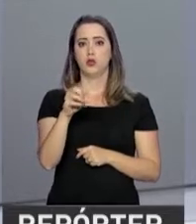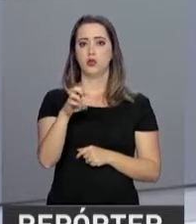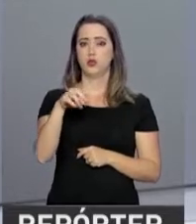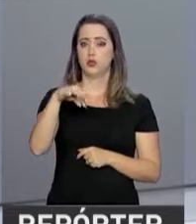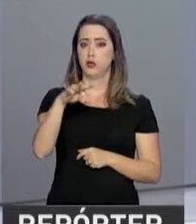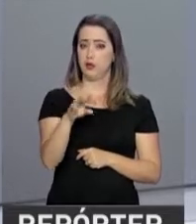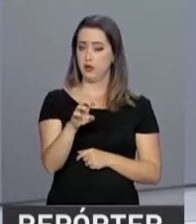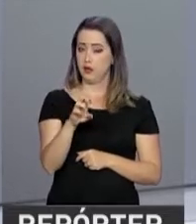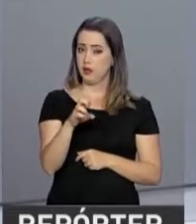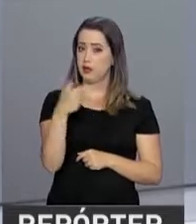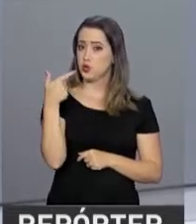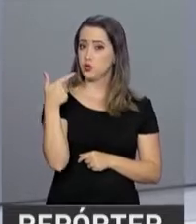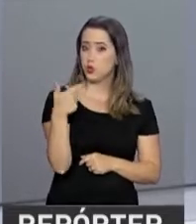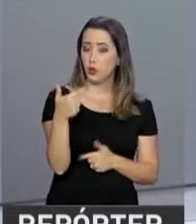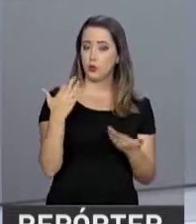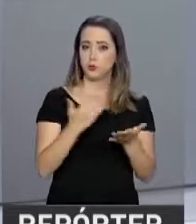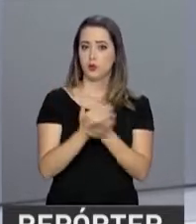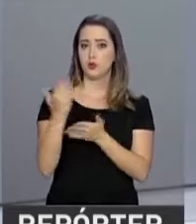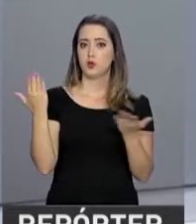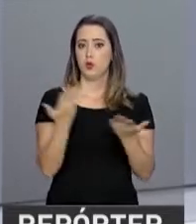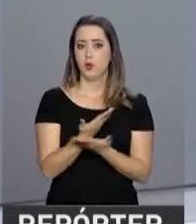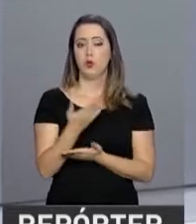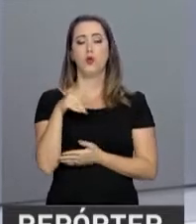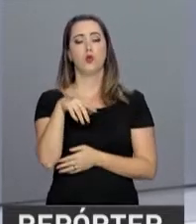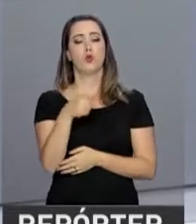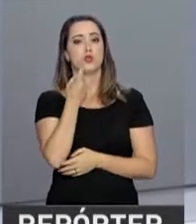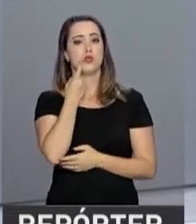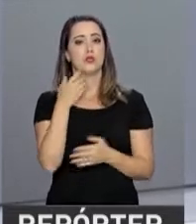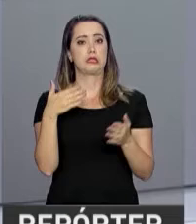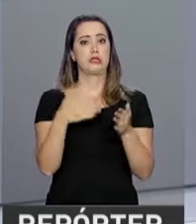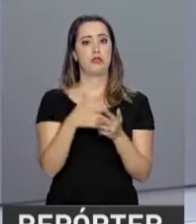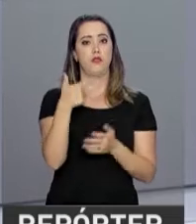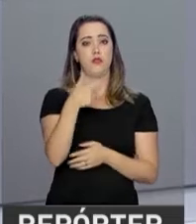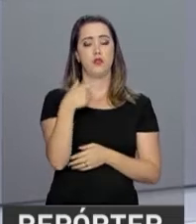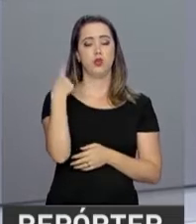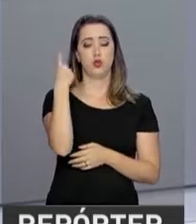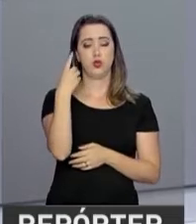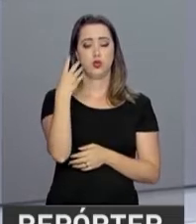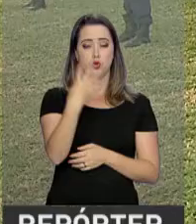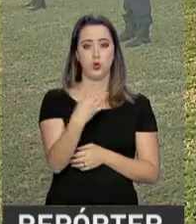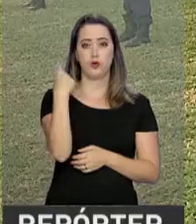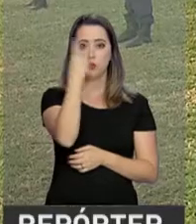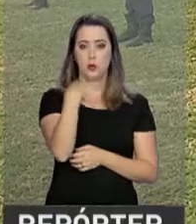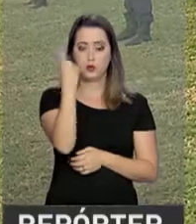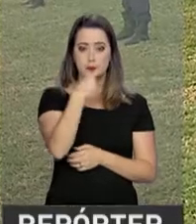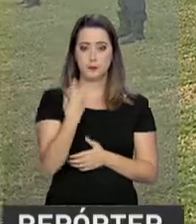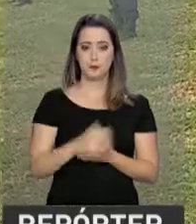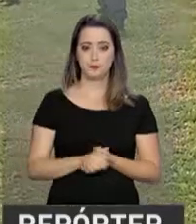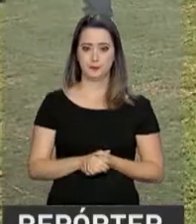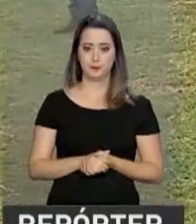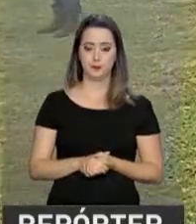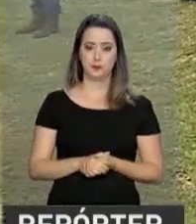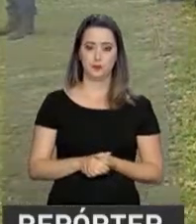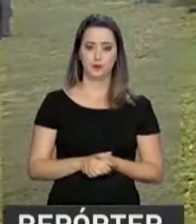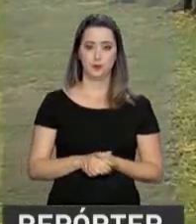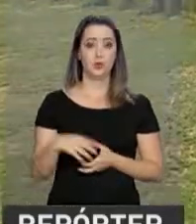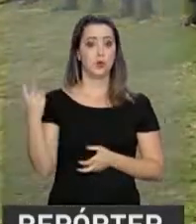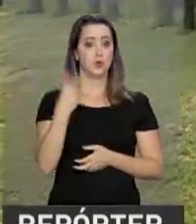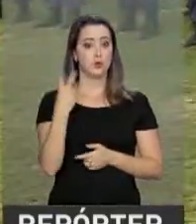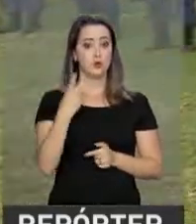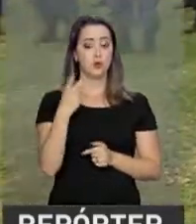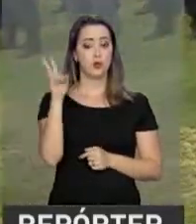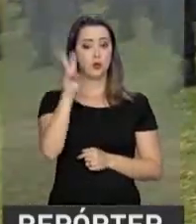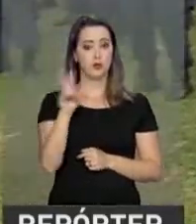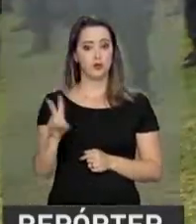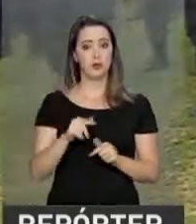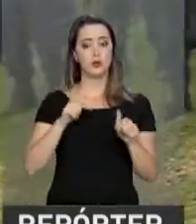início às 4 da tarde desta sexta feira e terá duração de 24 horas é a segunda vez